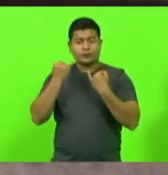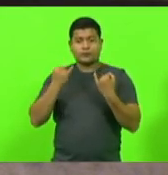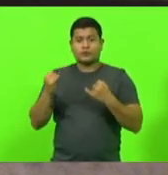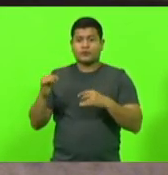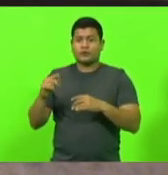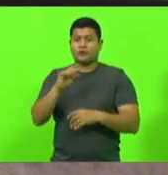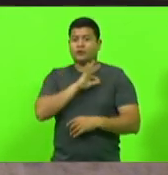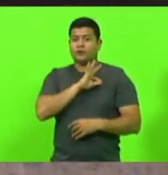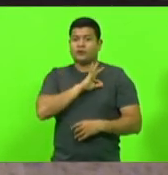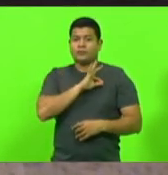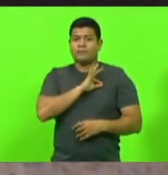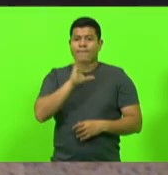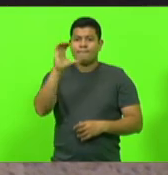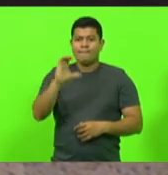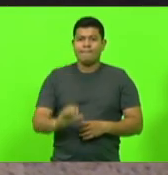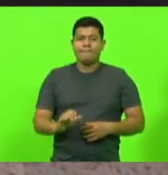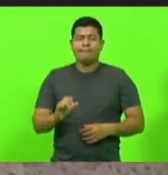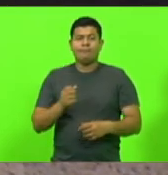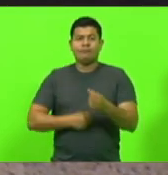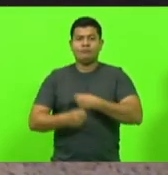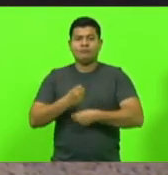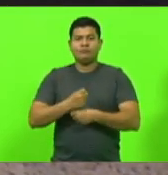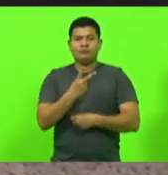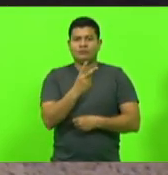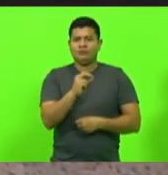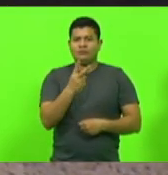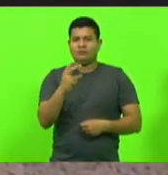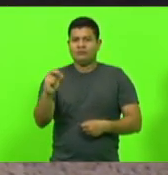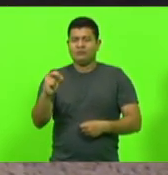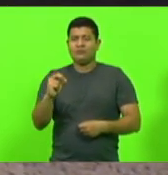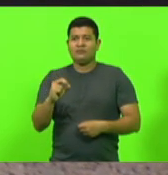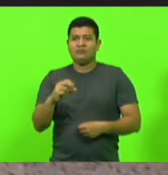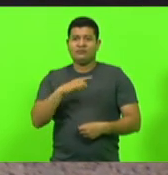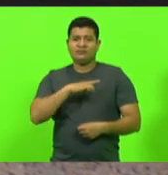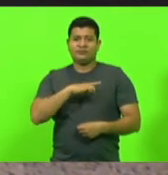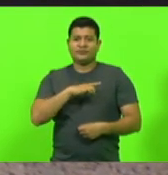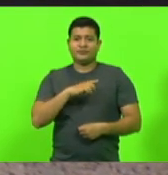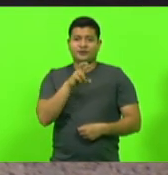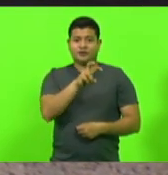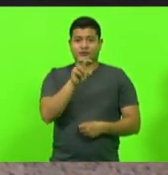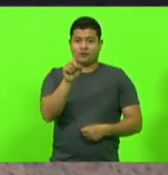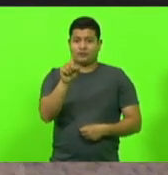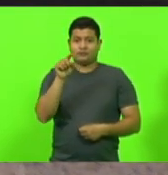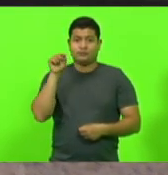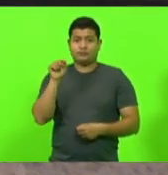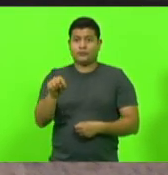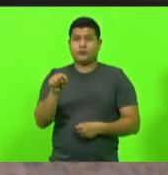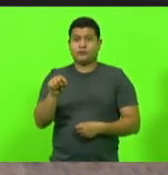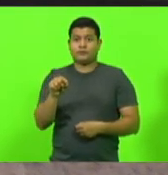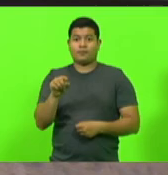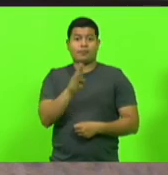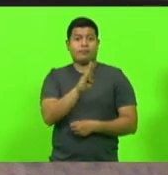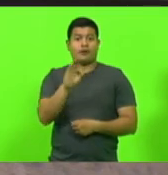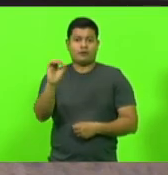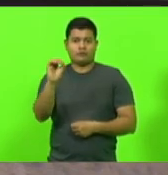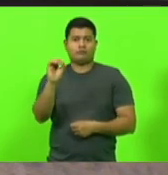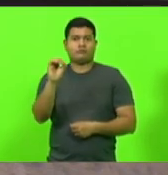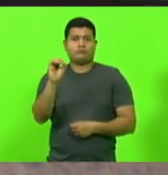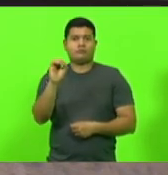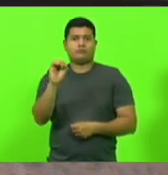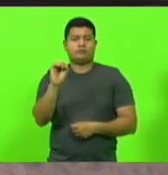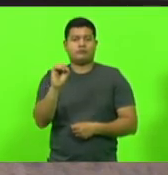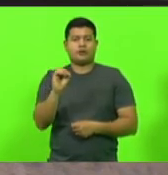Santa Catarina, 2020, deputada Marlene. Foram 51 mil boletins de ocorrência de